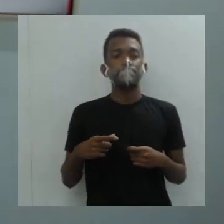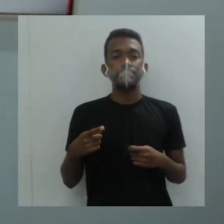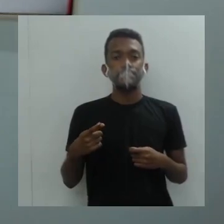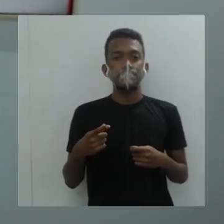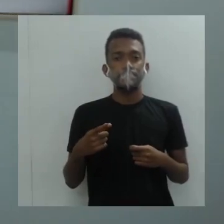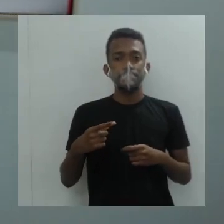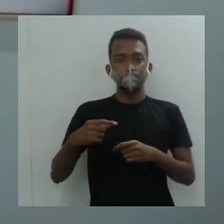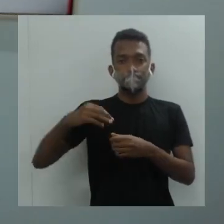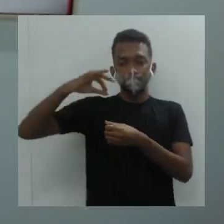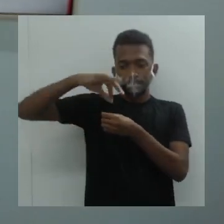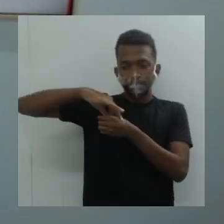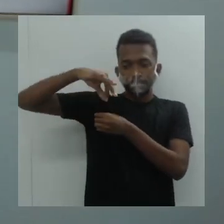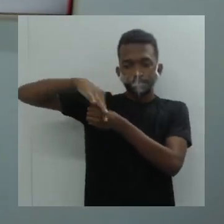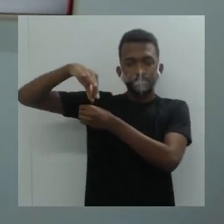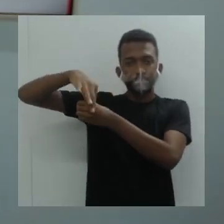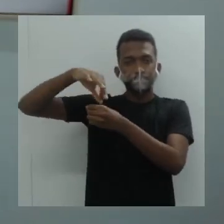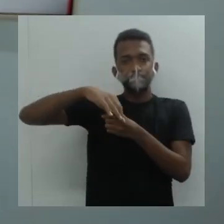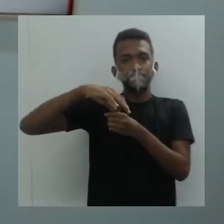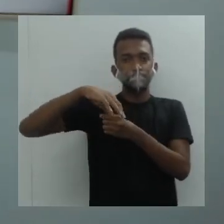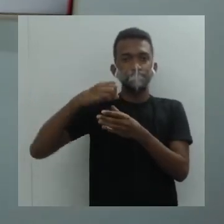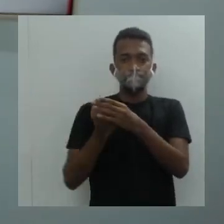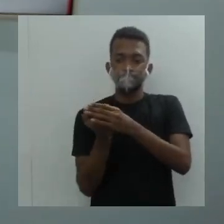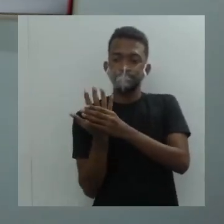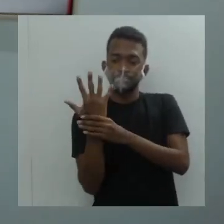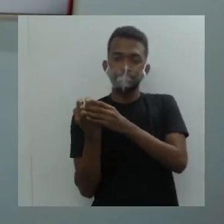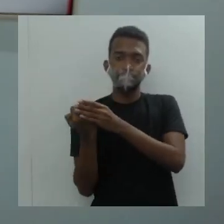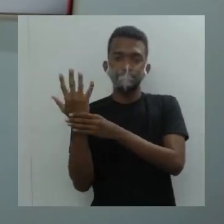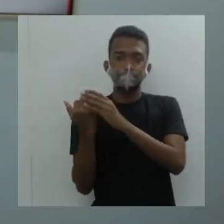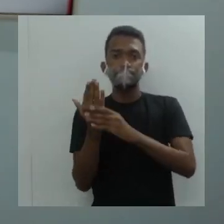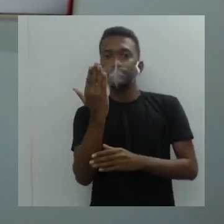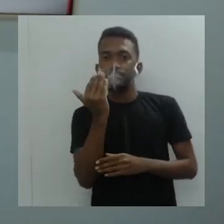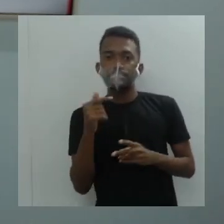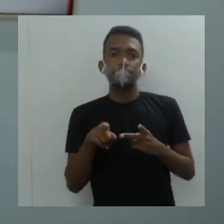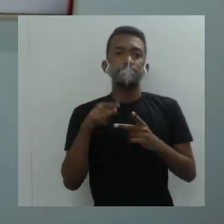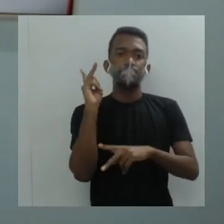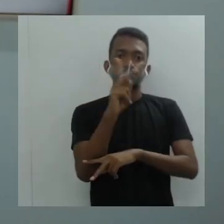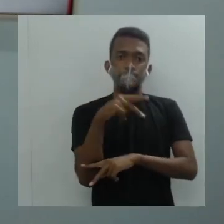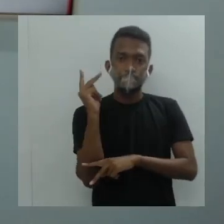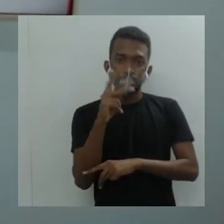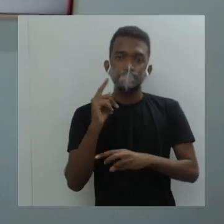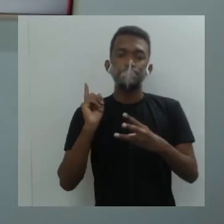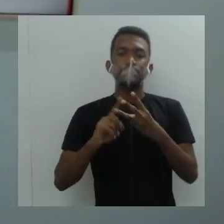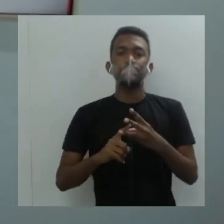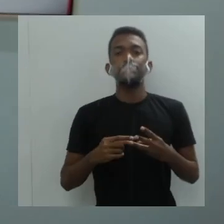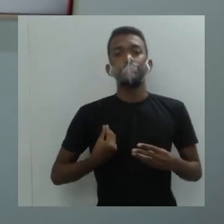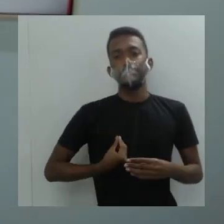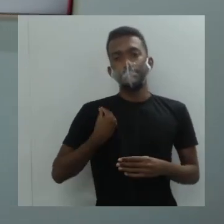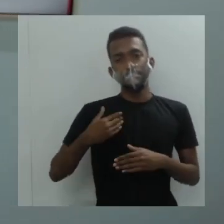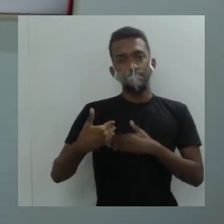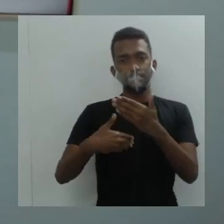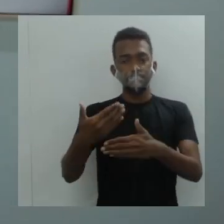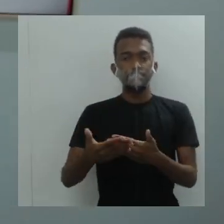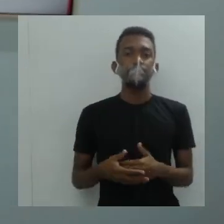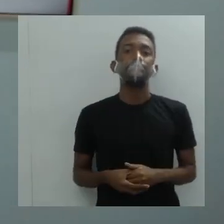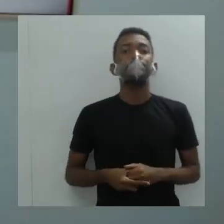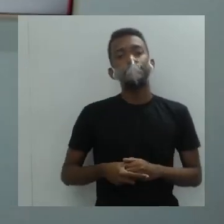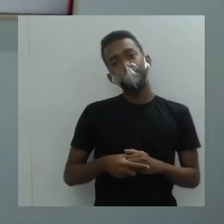plantação para comida, para pesca, para a sua sobrevivência.